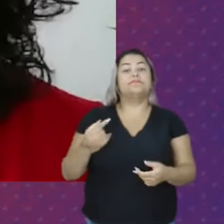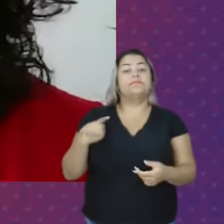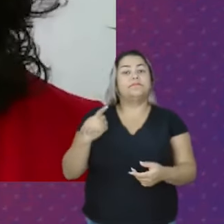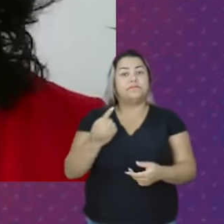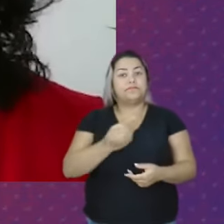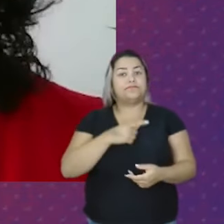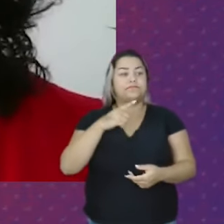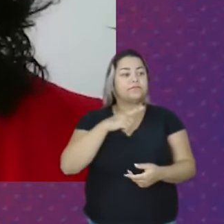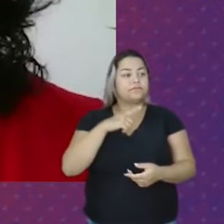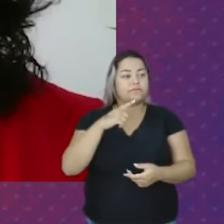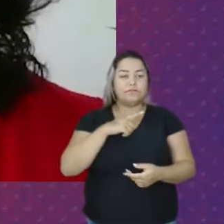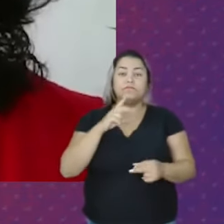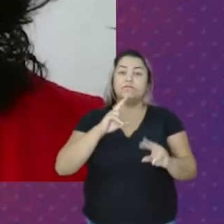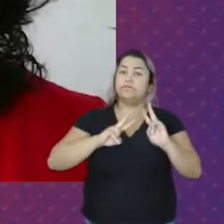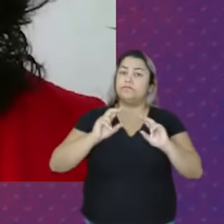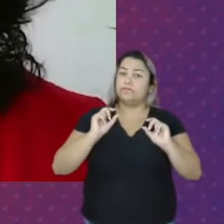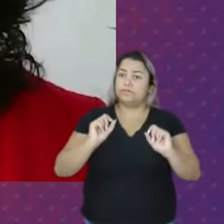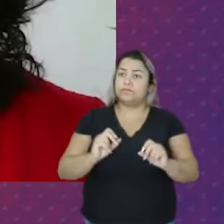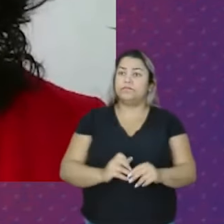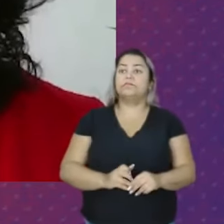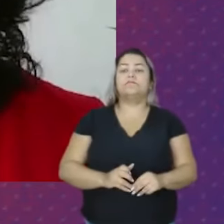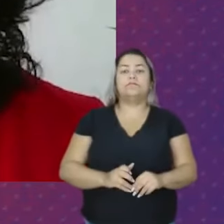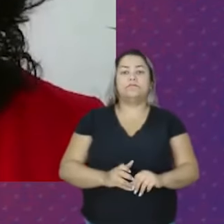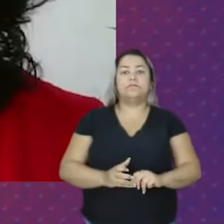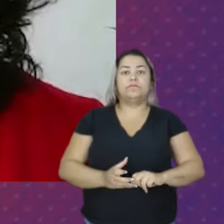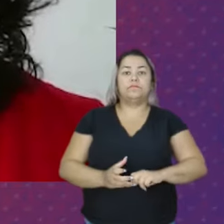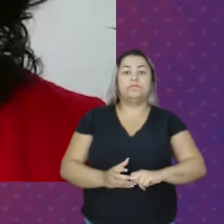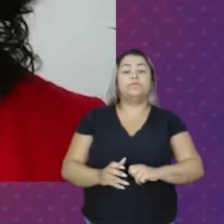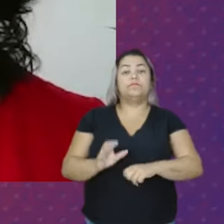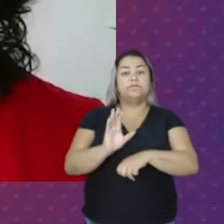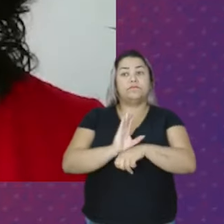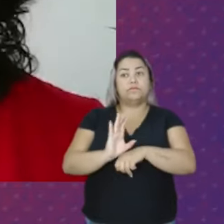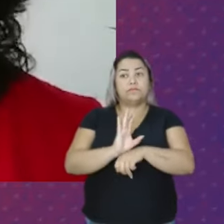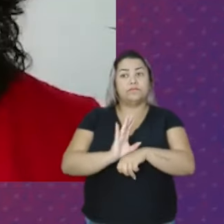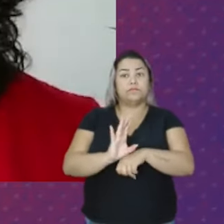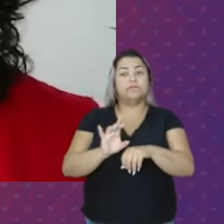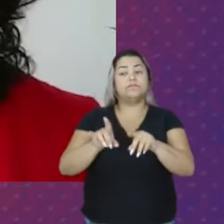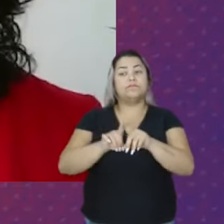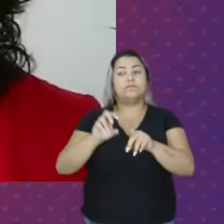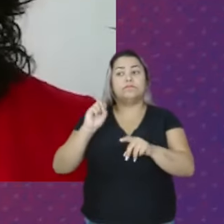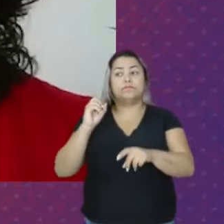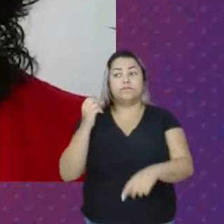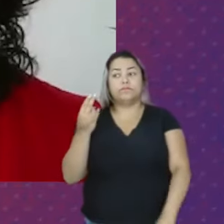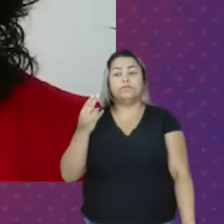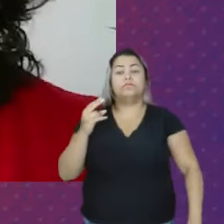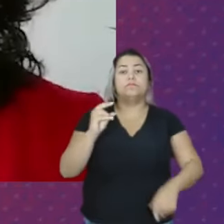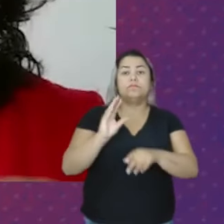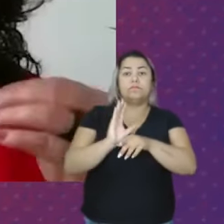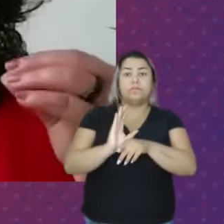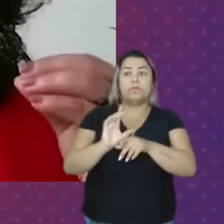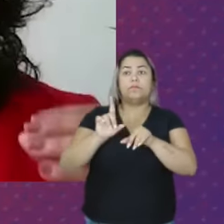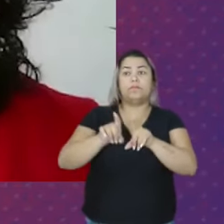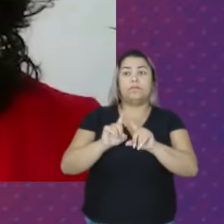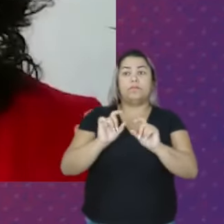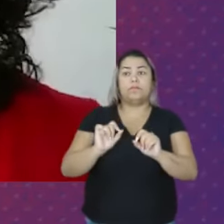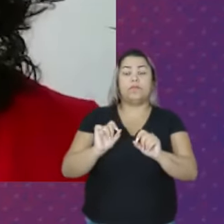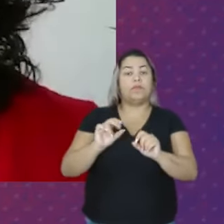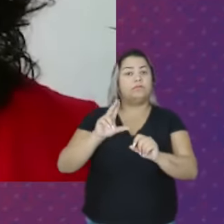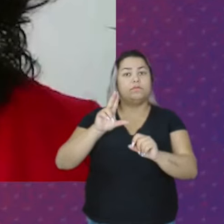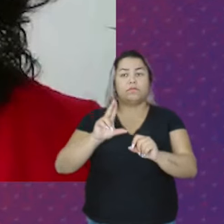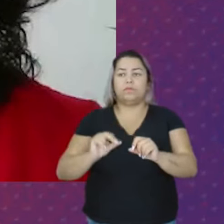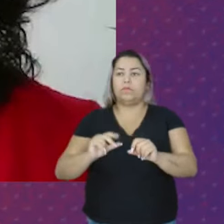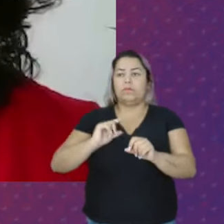que notar é que o conselheiro tutelar ou a conselheira tutelar